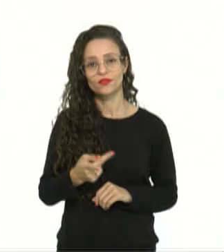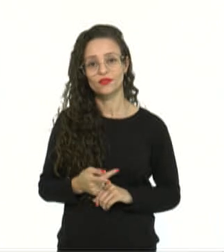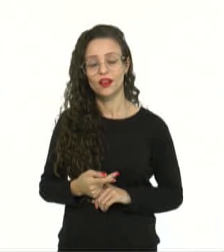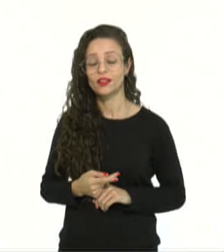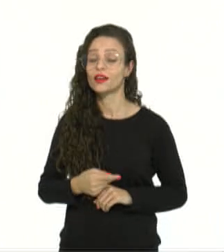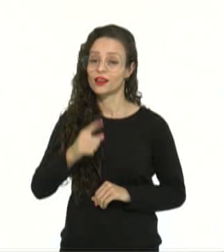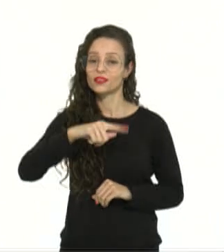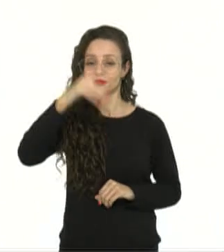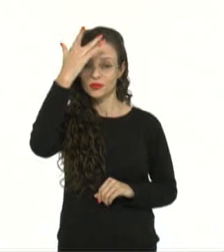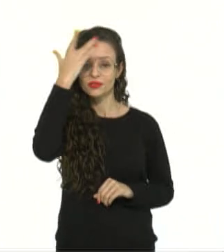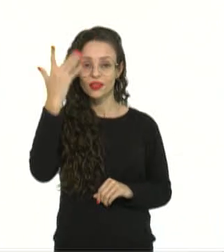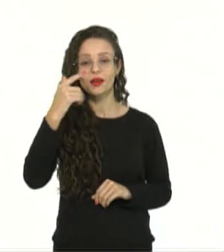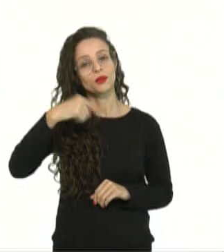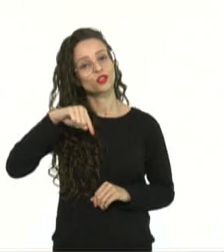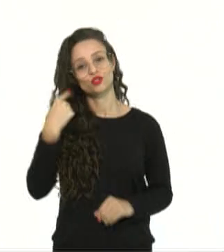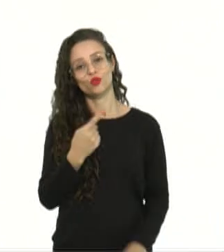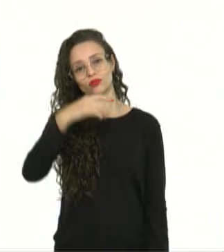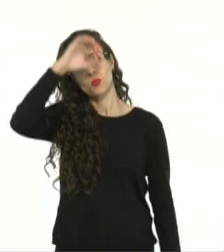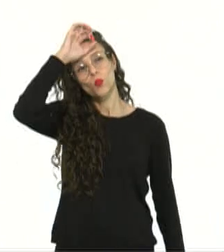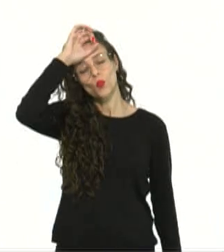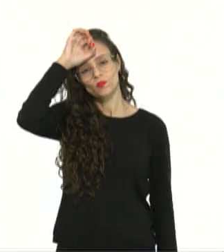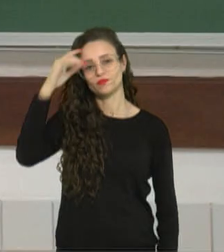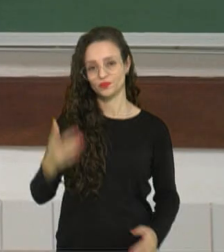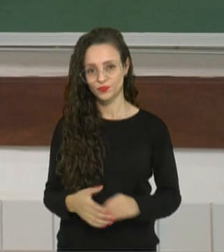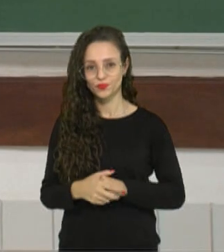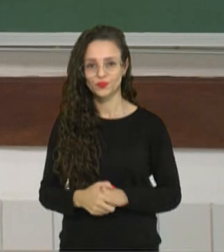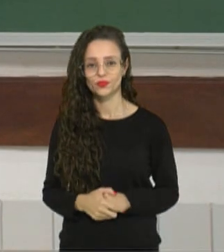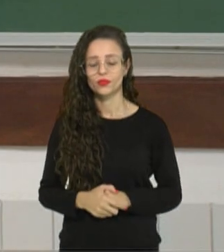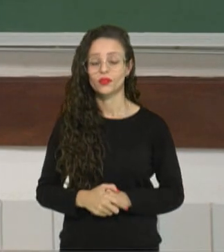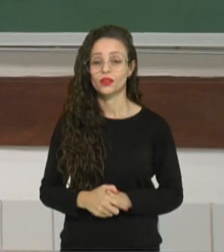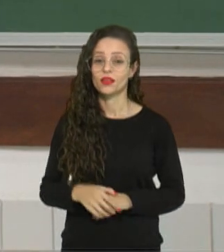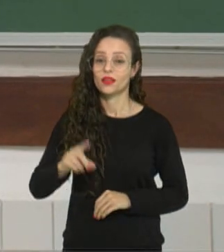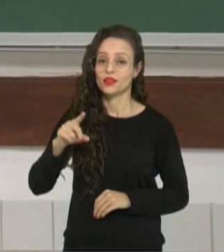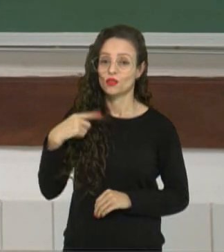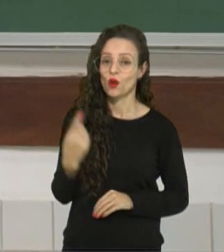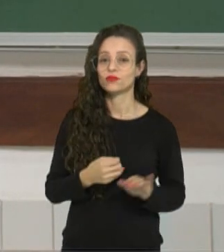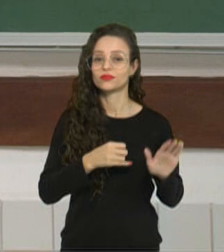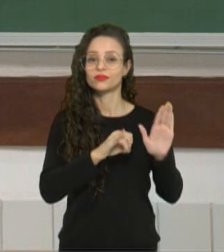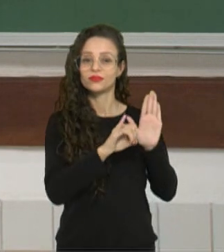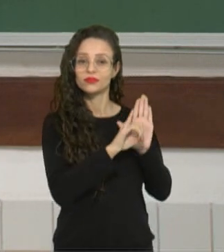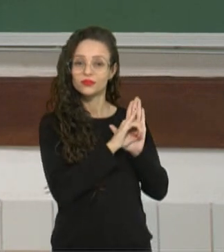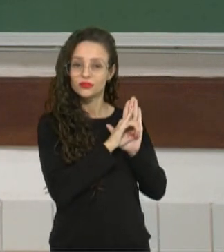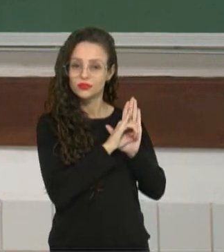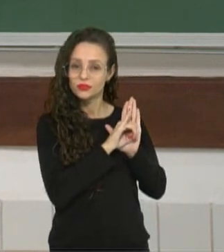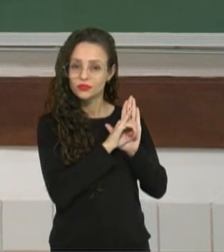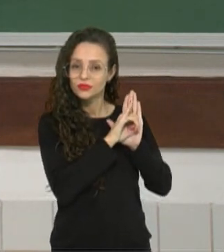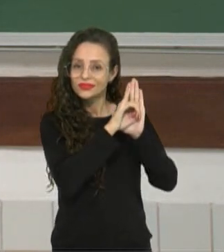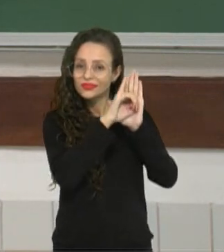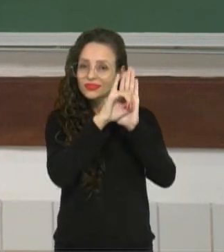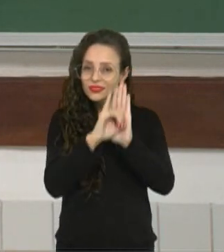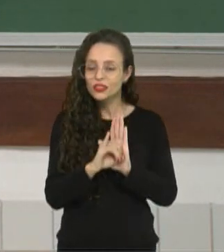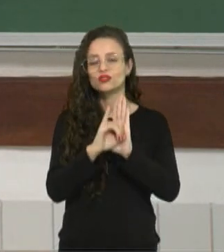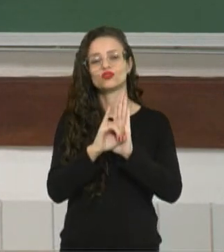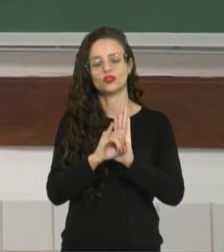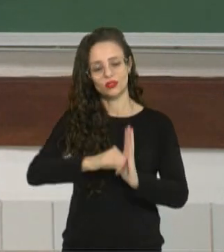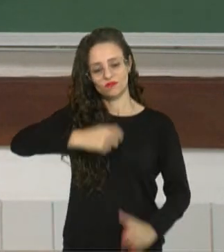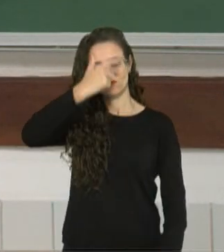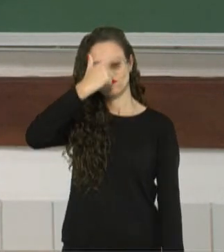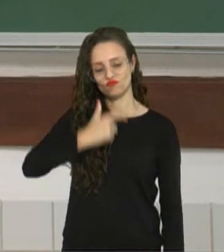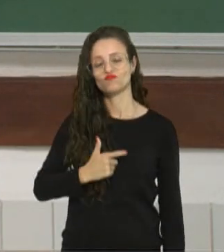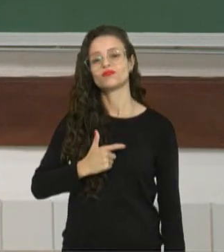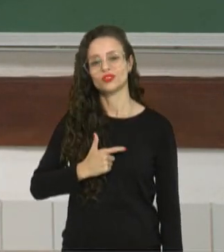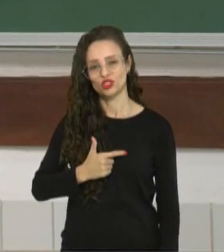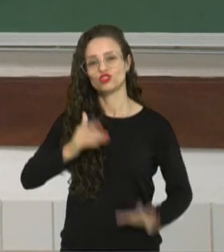malditos sabem que nós ainda não sabemos. Olha só, a nossa própria identidade, a nossa própria formação individual, ela